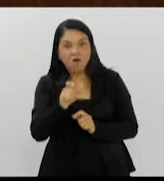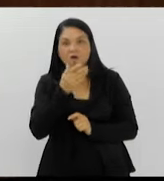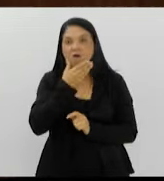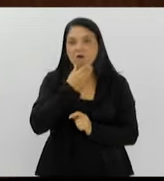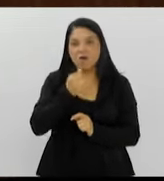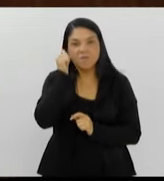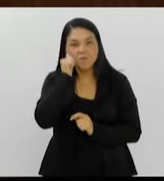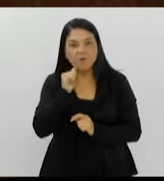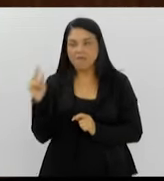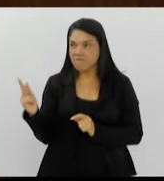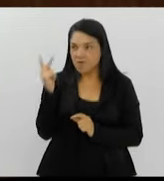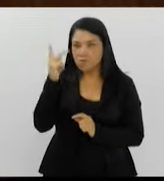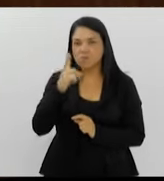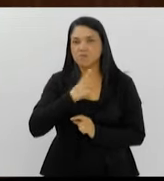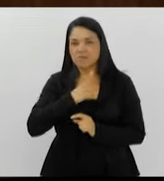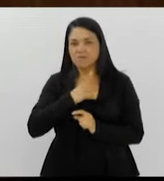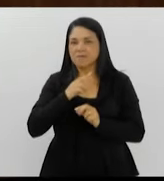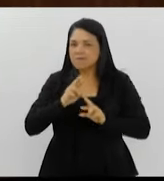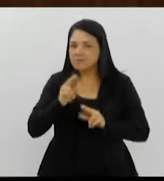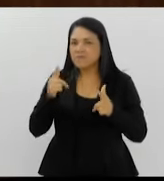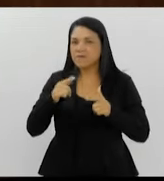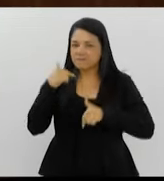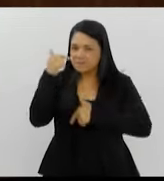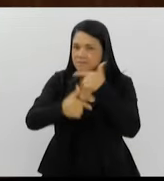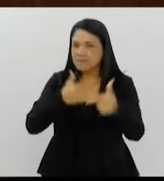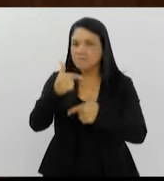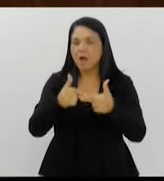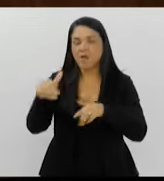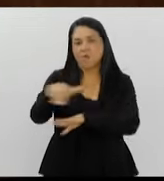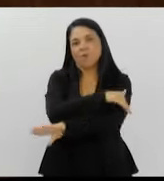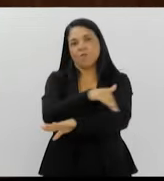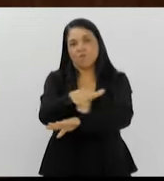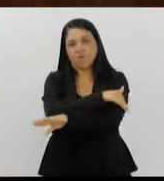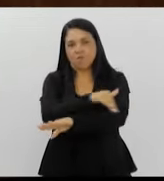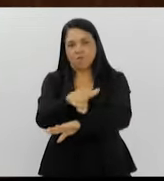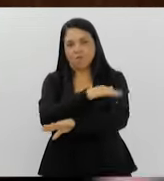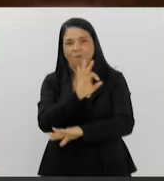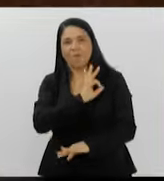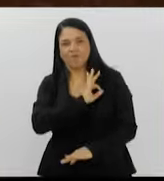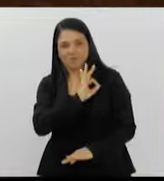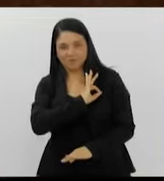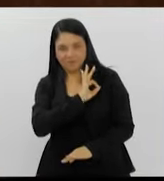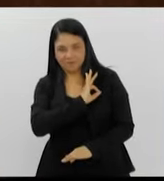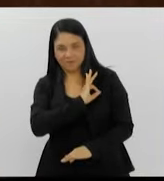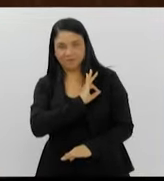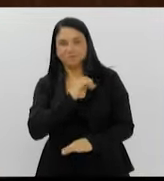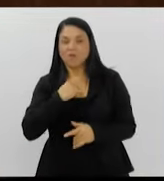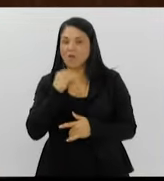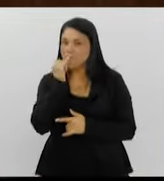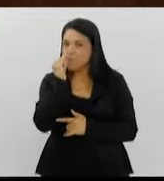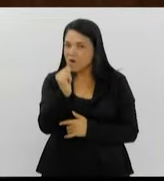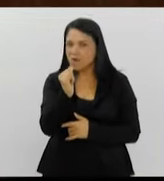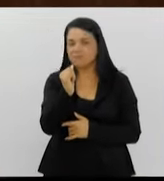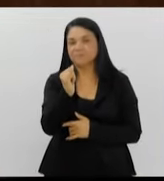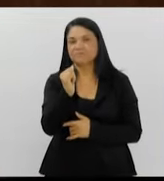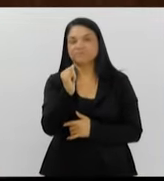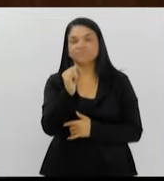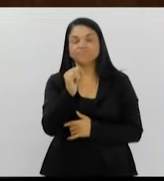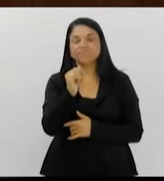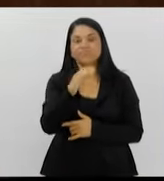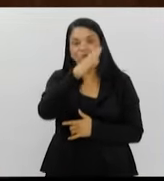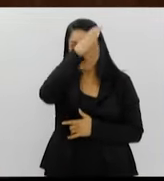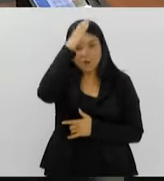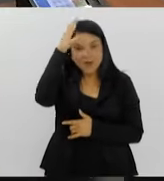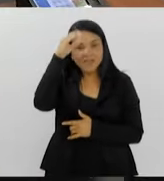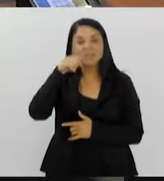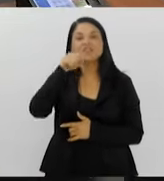valorosos que farão a diferença ali nas ruas pois como eu sempre falo Presidente o maior cliente da polícia é o pró